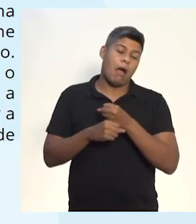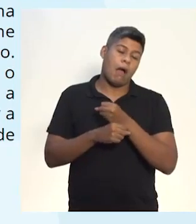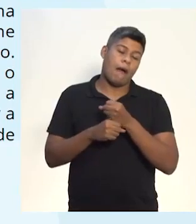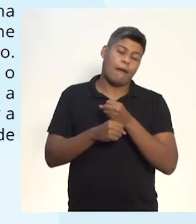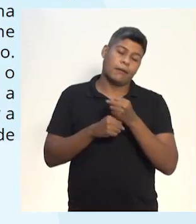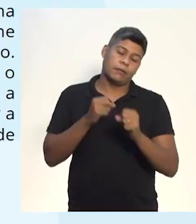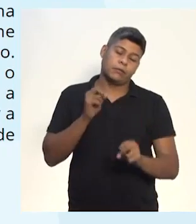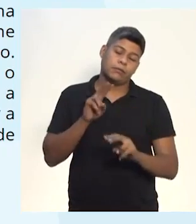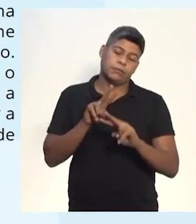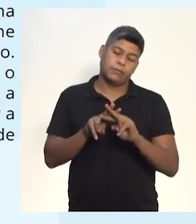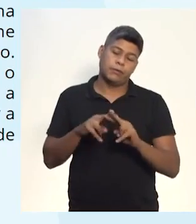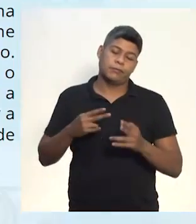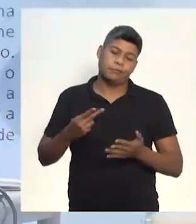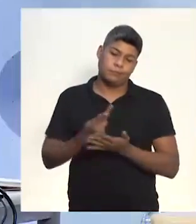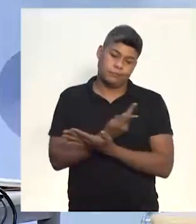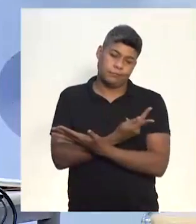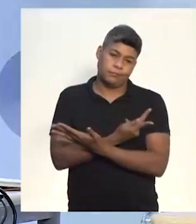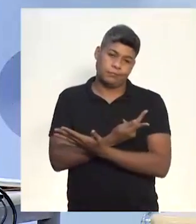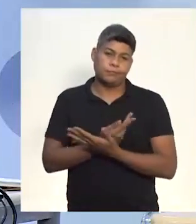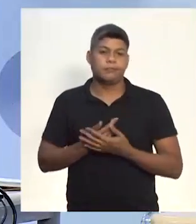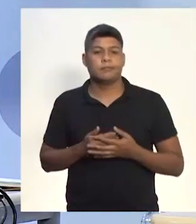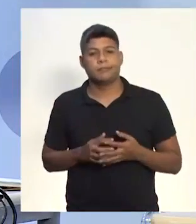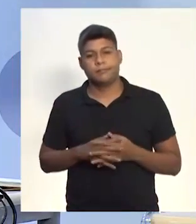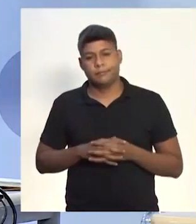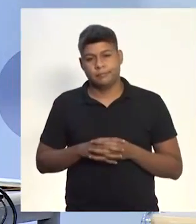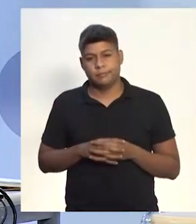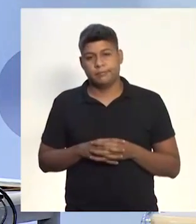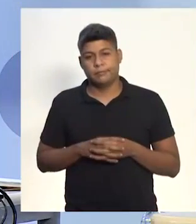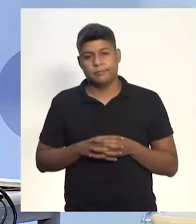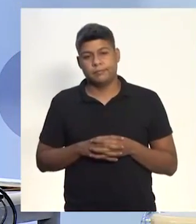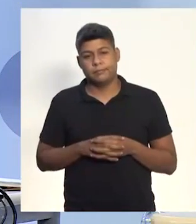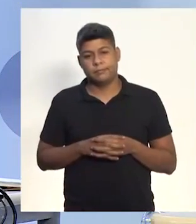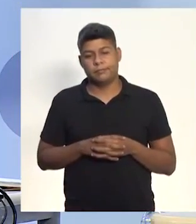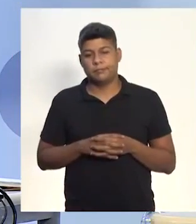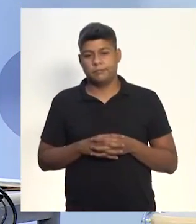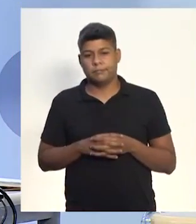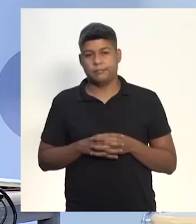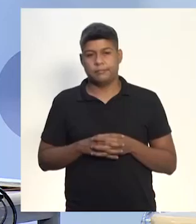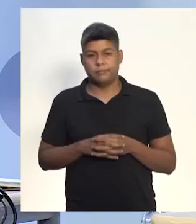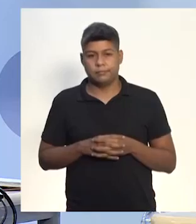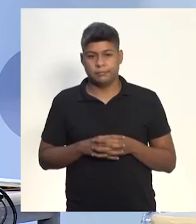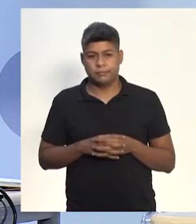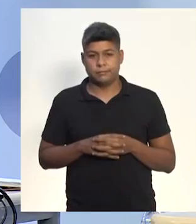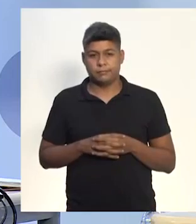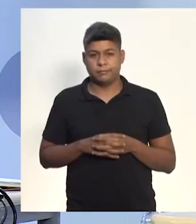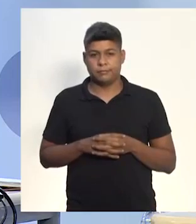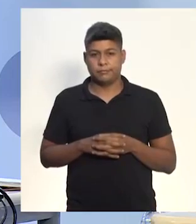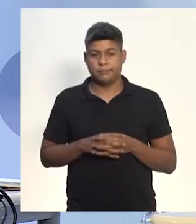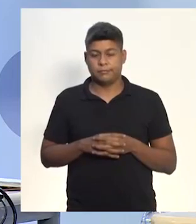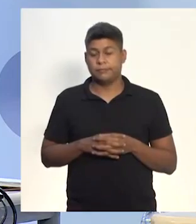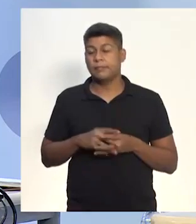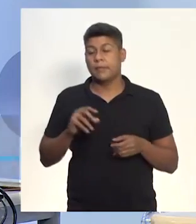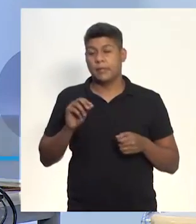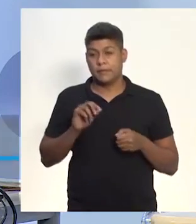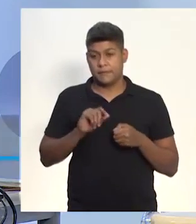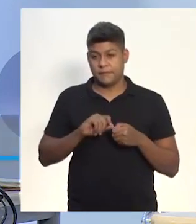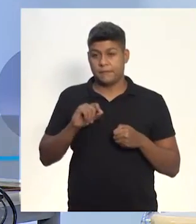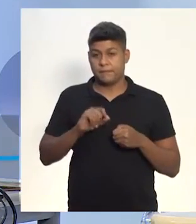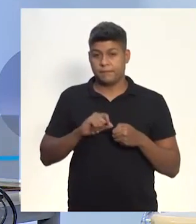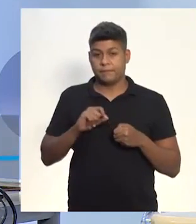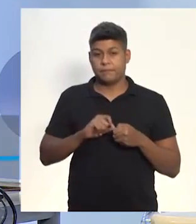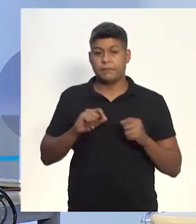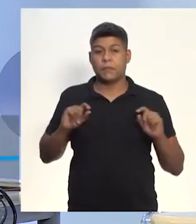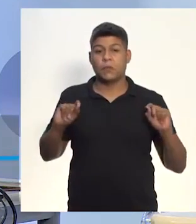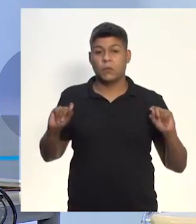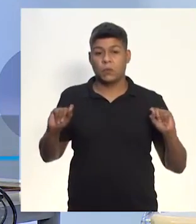a que havia sido condenado. Havendo feito jus, então,